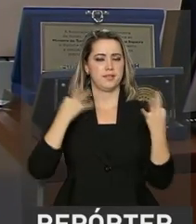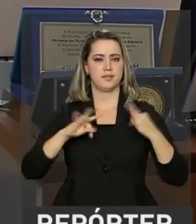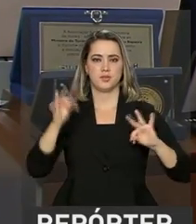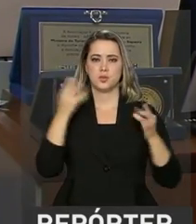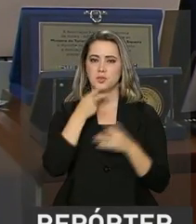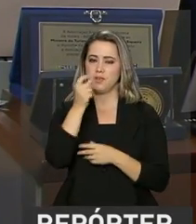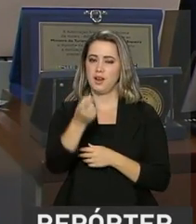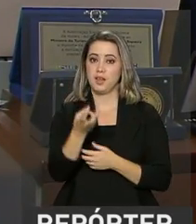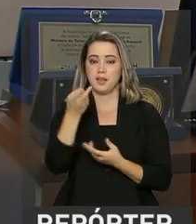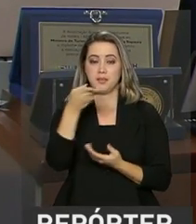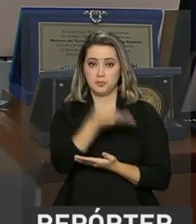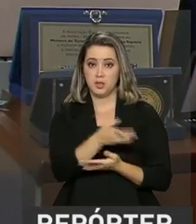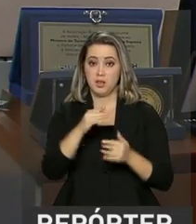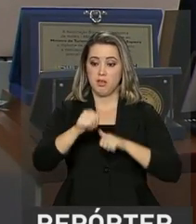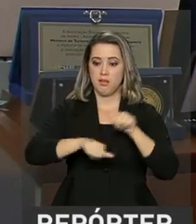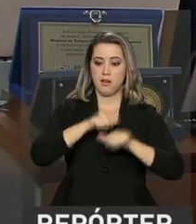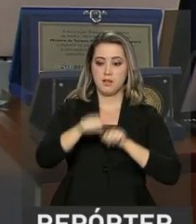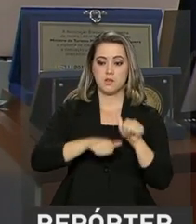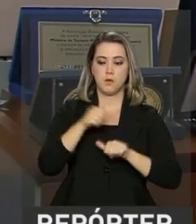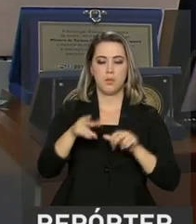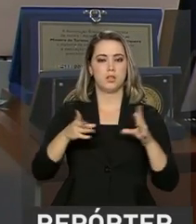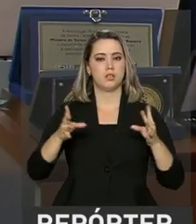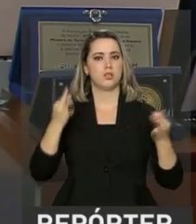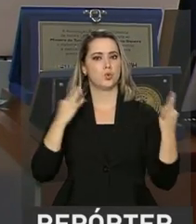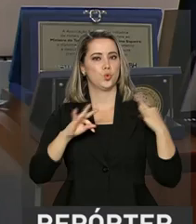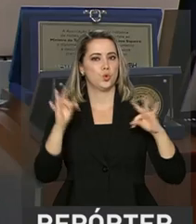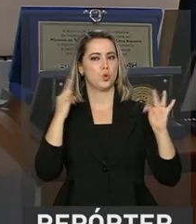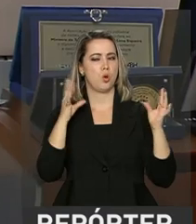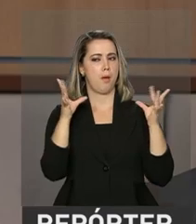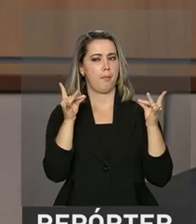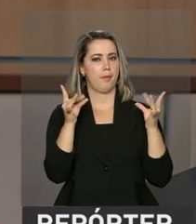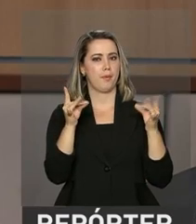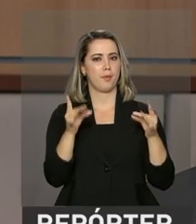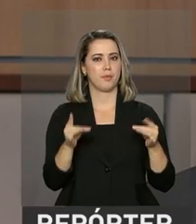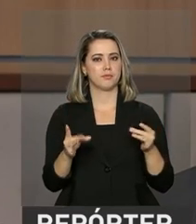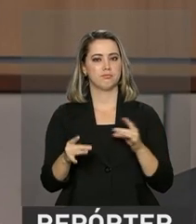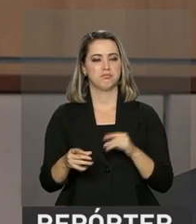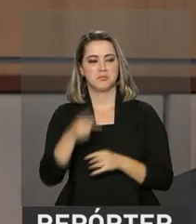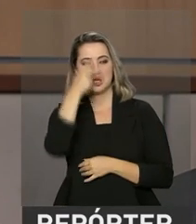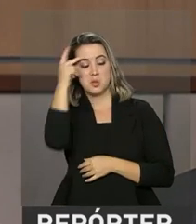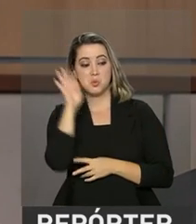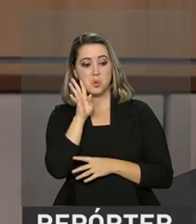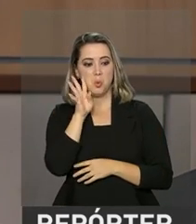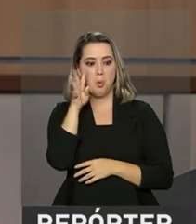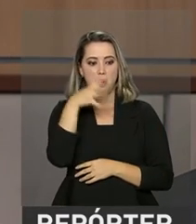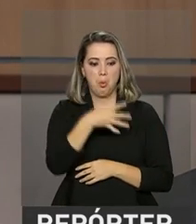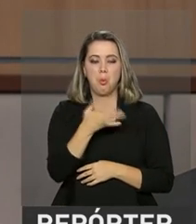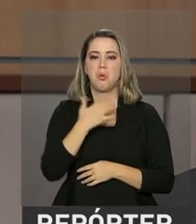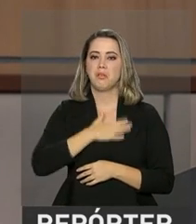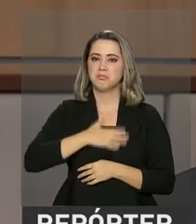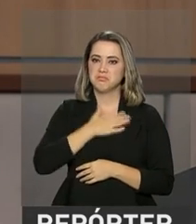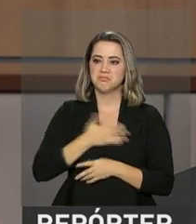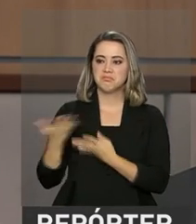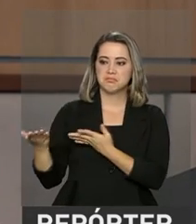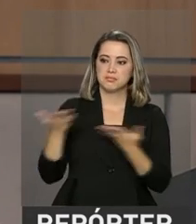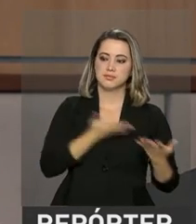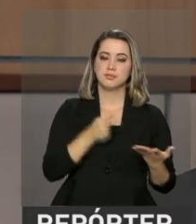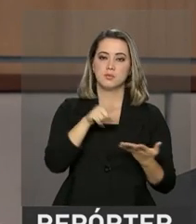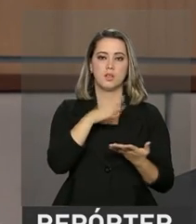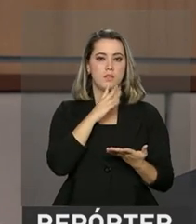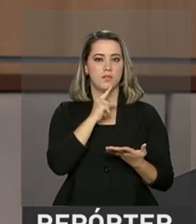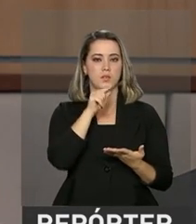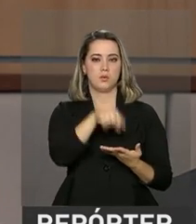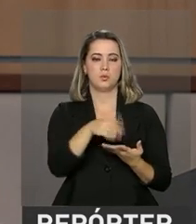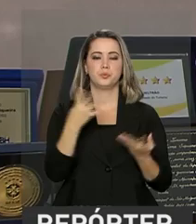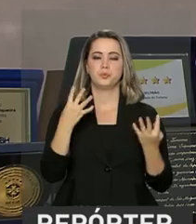será transformada em um produto turístico de destaque, capaz de atrair visitantes estrangeiros e estimular cada vez mais o